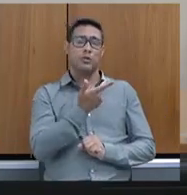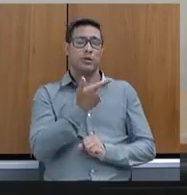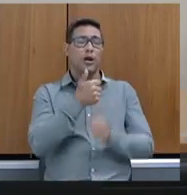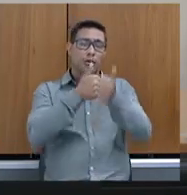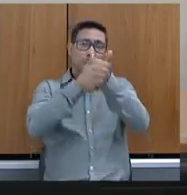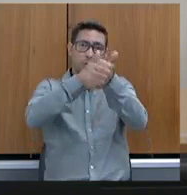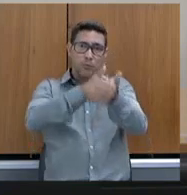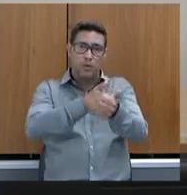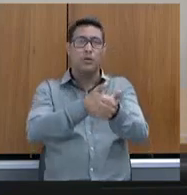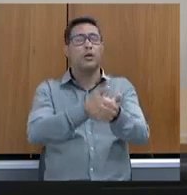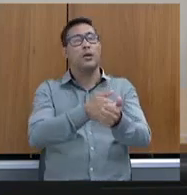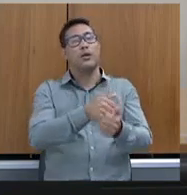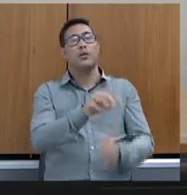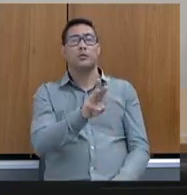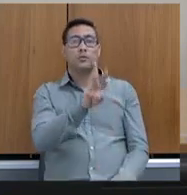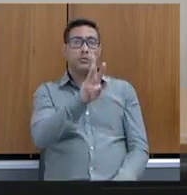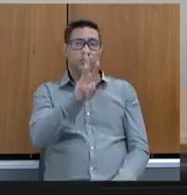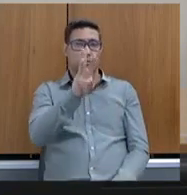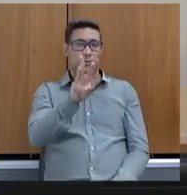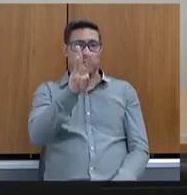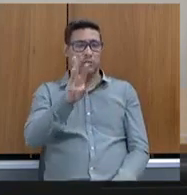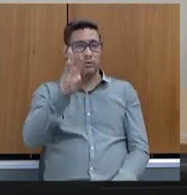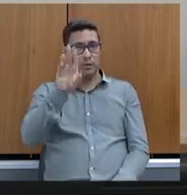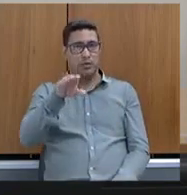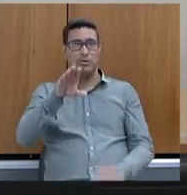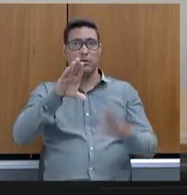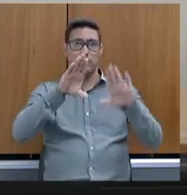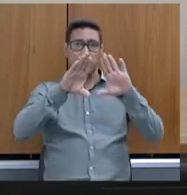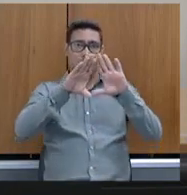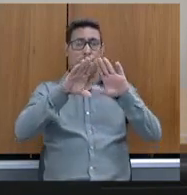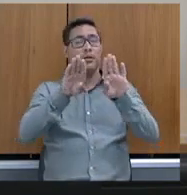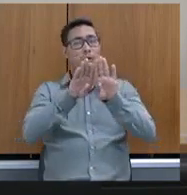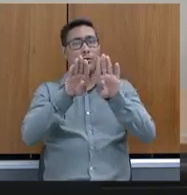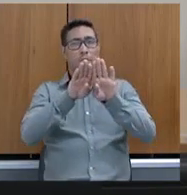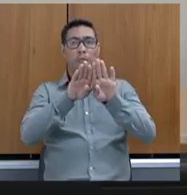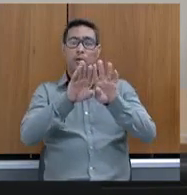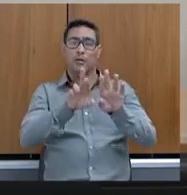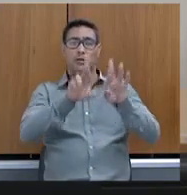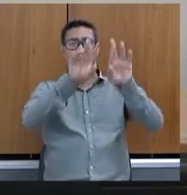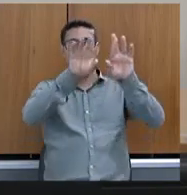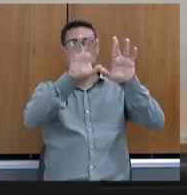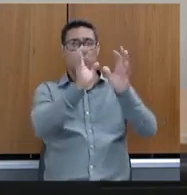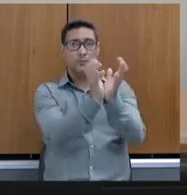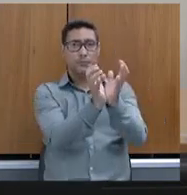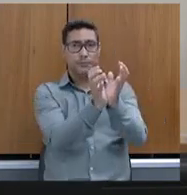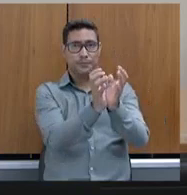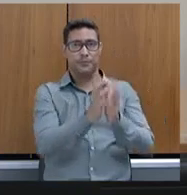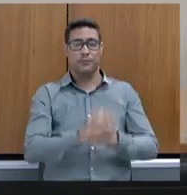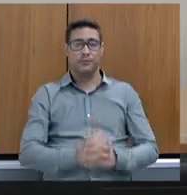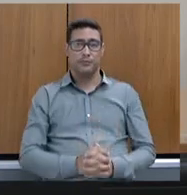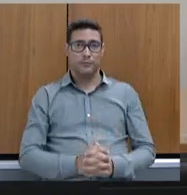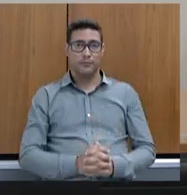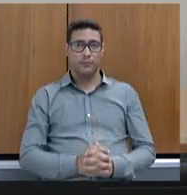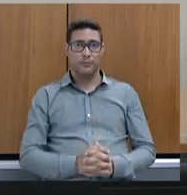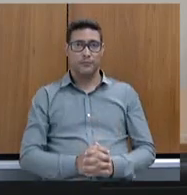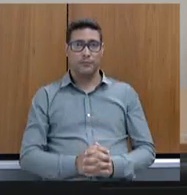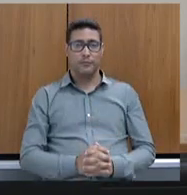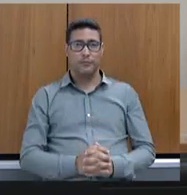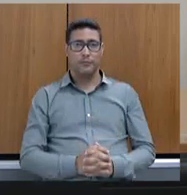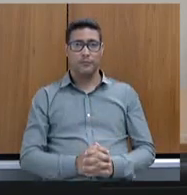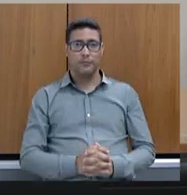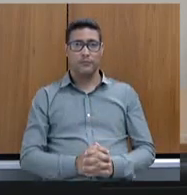e direcionado as respectivas comissões neste momento